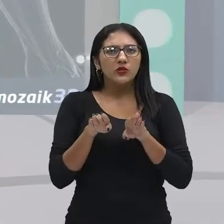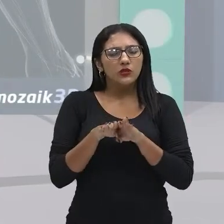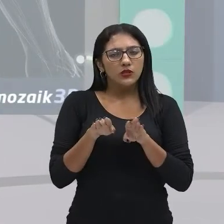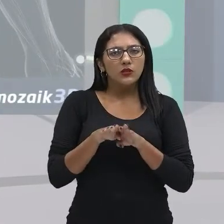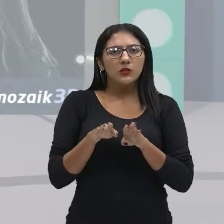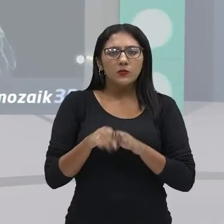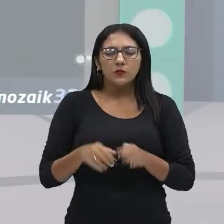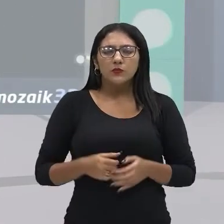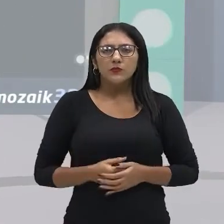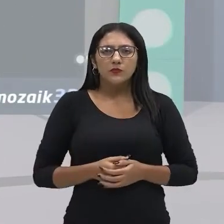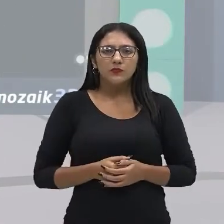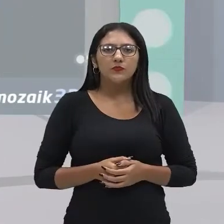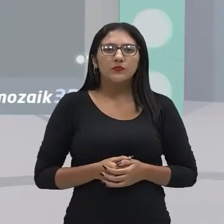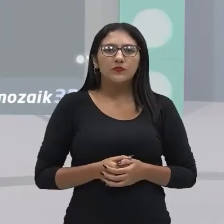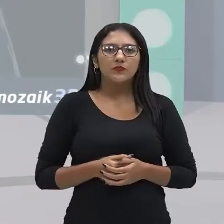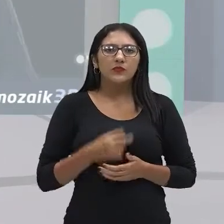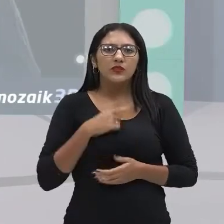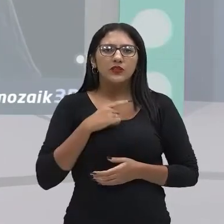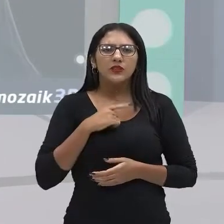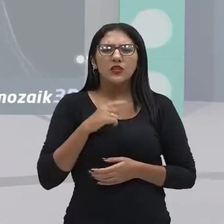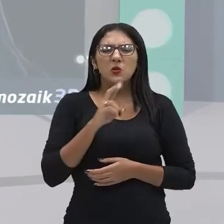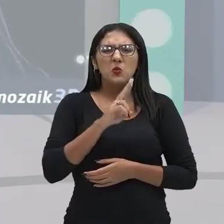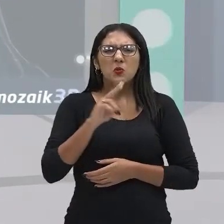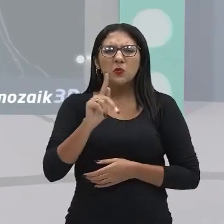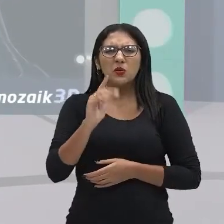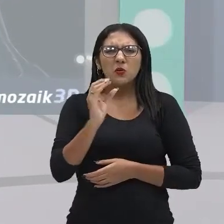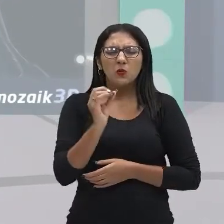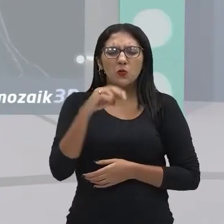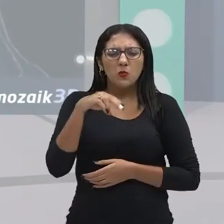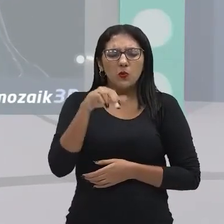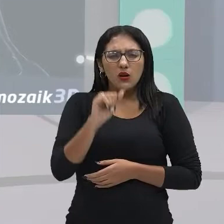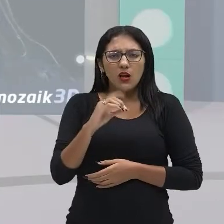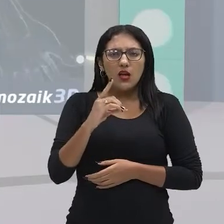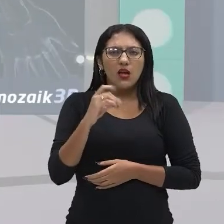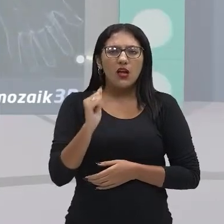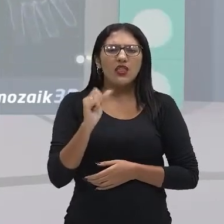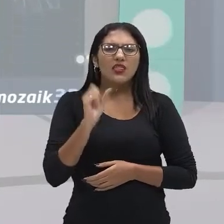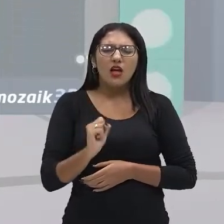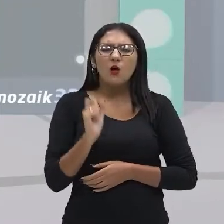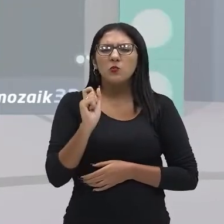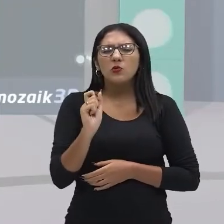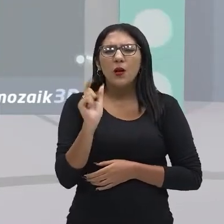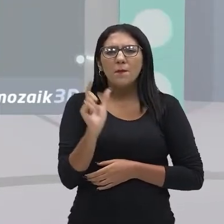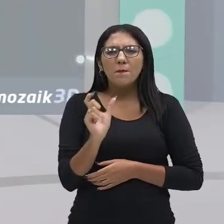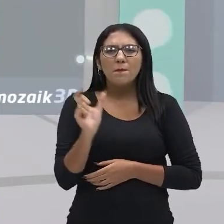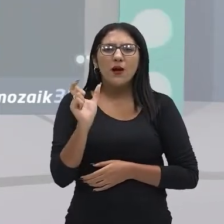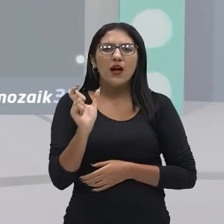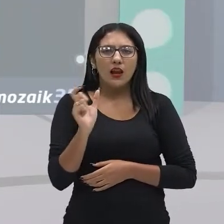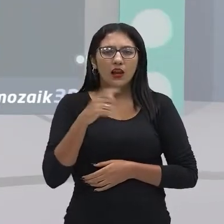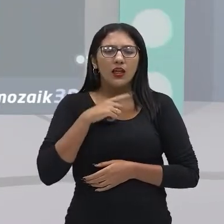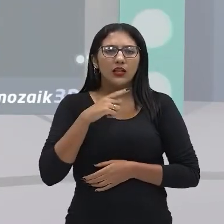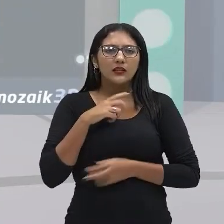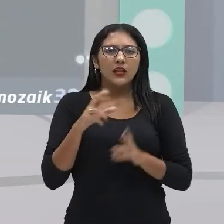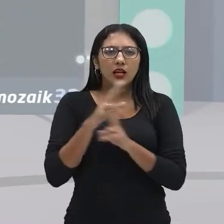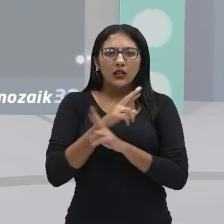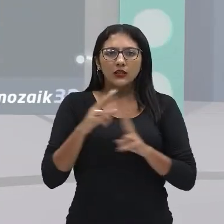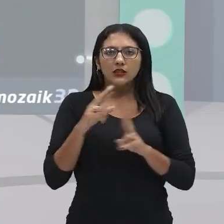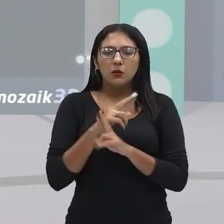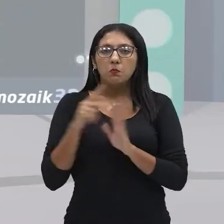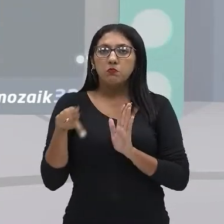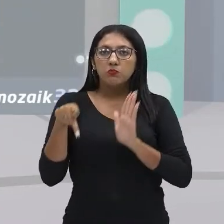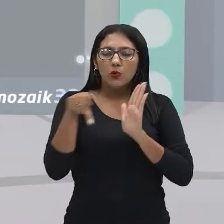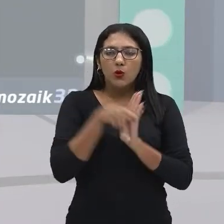finalizar, nós vamos ter as gônadas. As gônadas, gente, são órgãos, não é? São